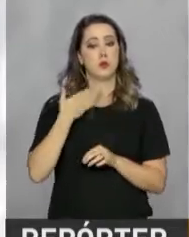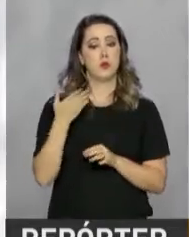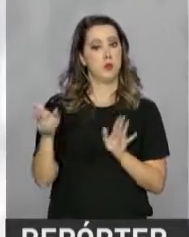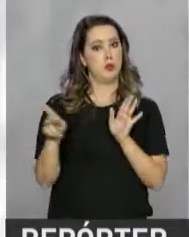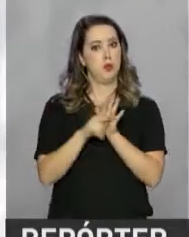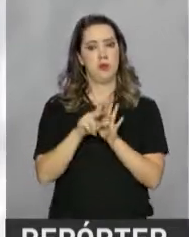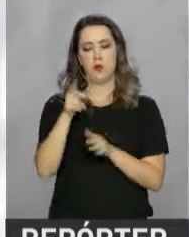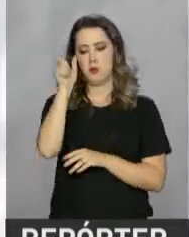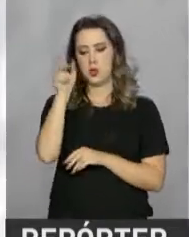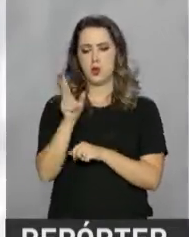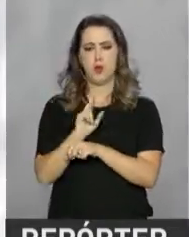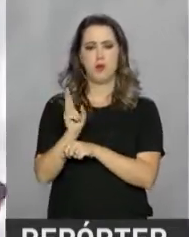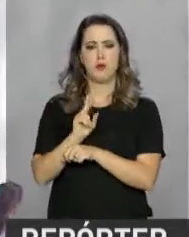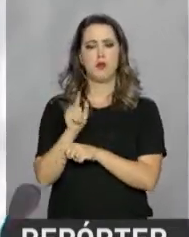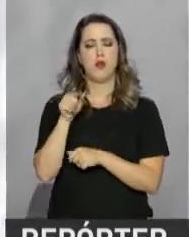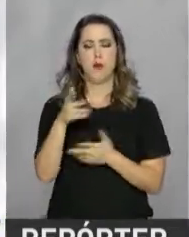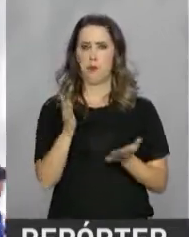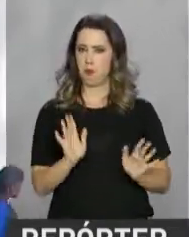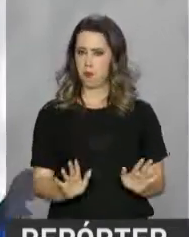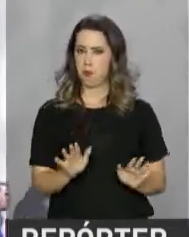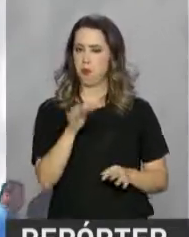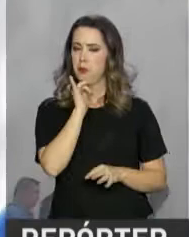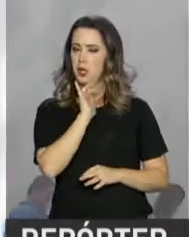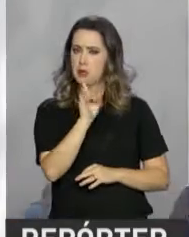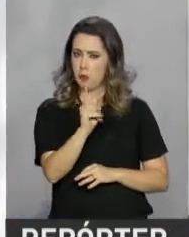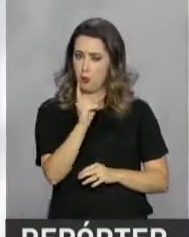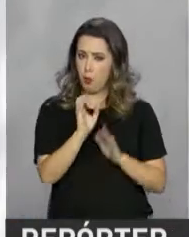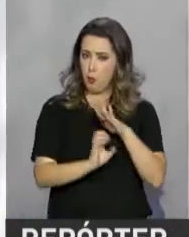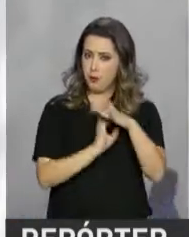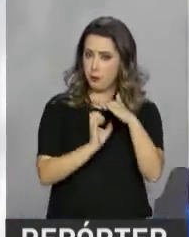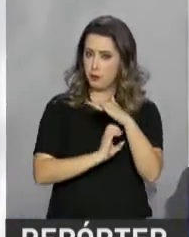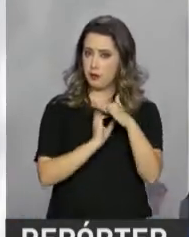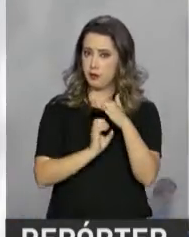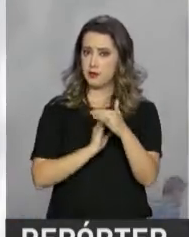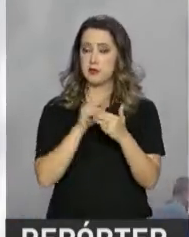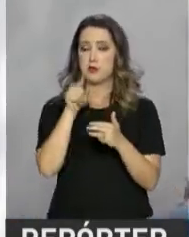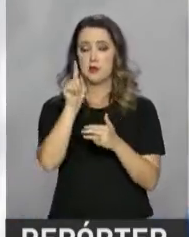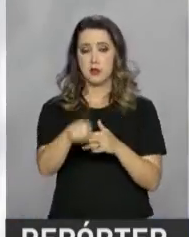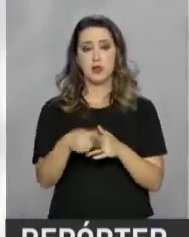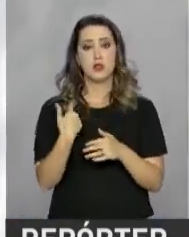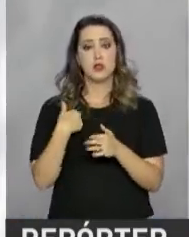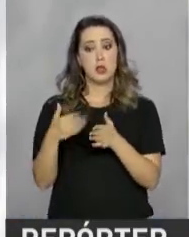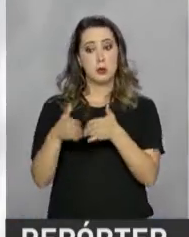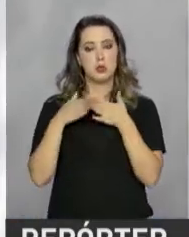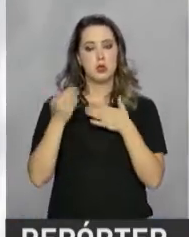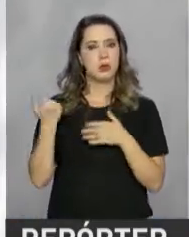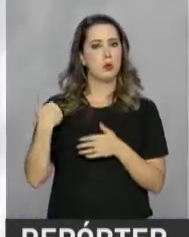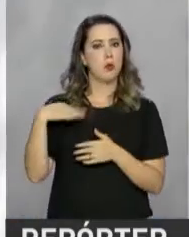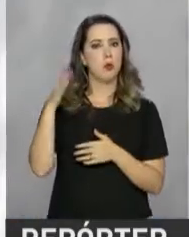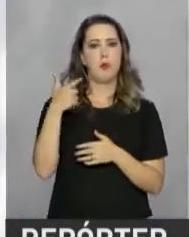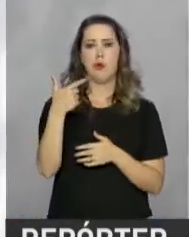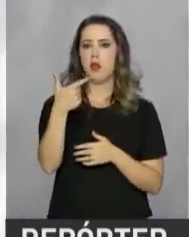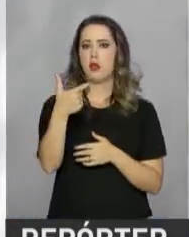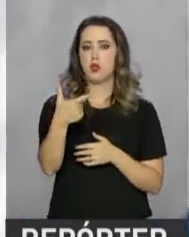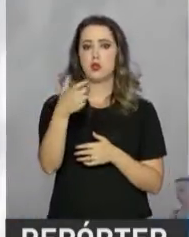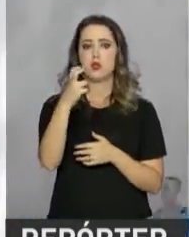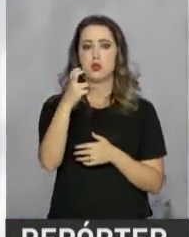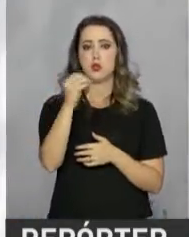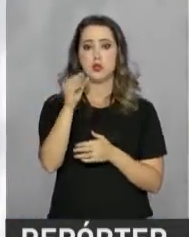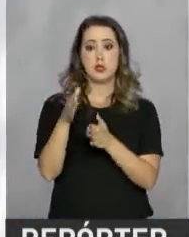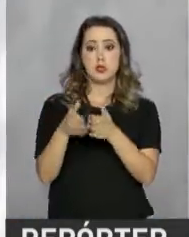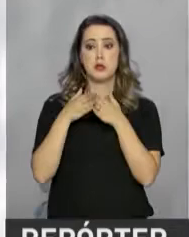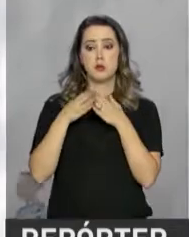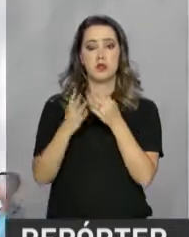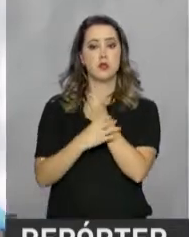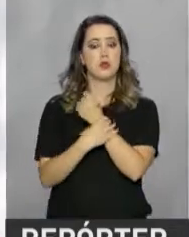próprios fiscais do ministério do trabalho como é o caso de uma empresa inscrita no simples que requereu mais de 250 pedidos de